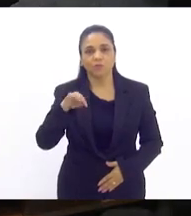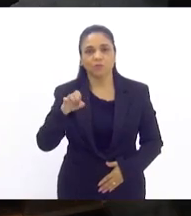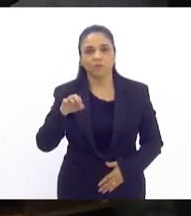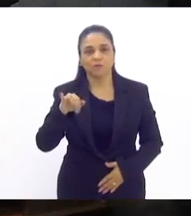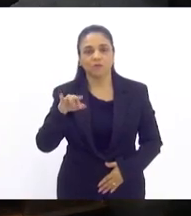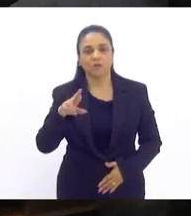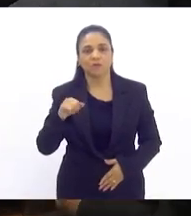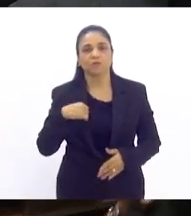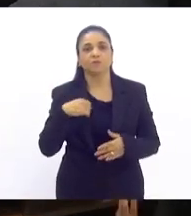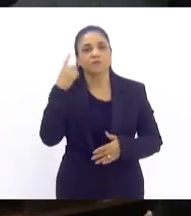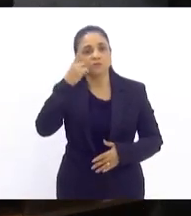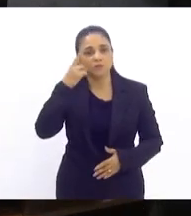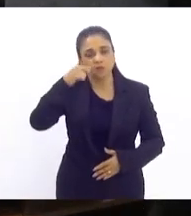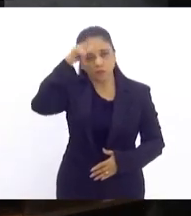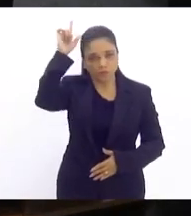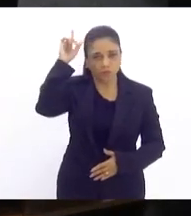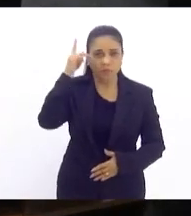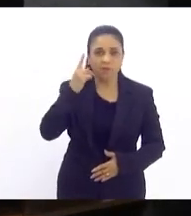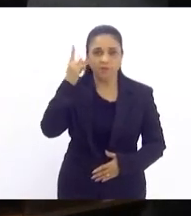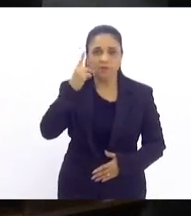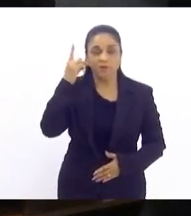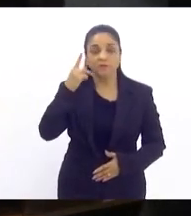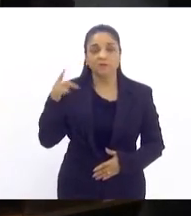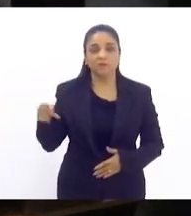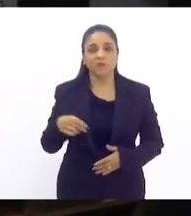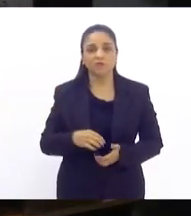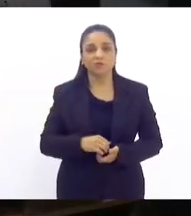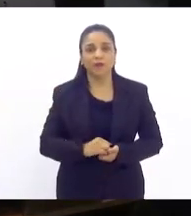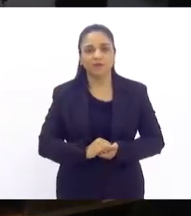Deputado Luiz Paulo por favor